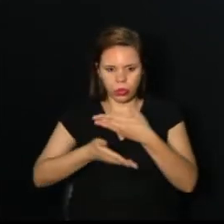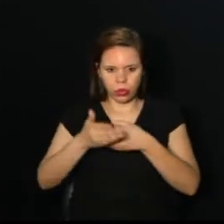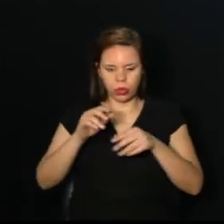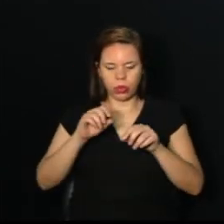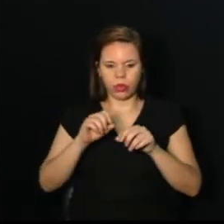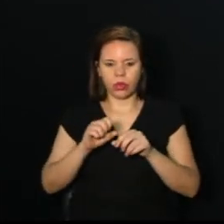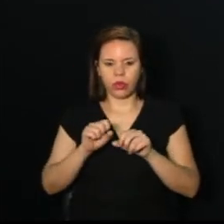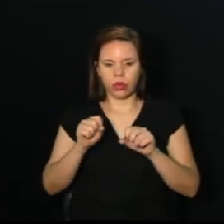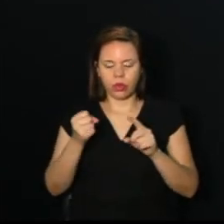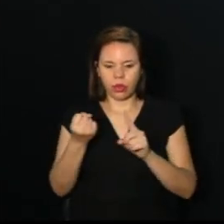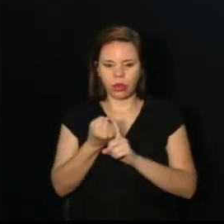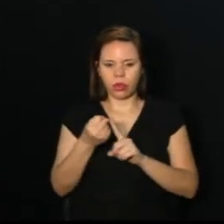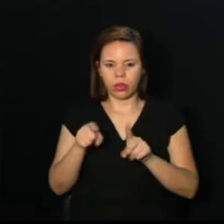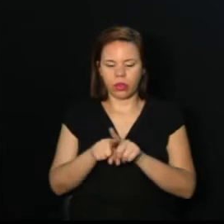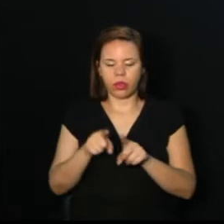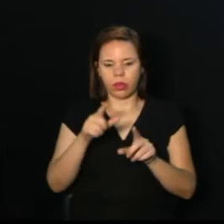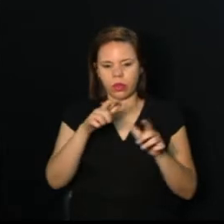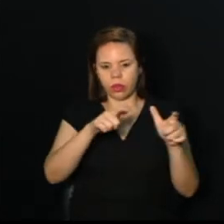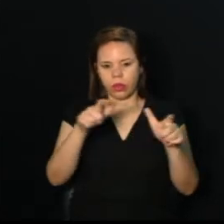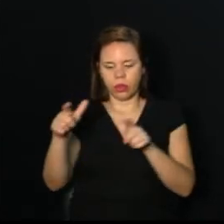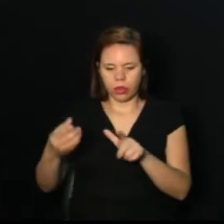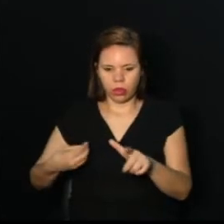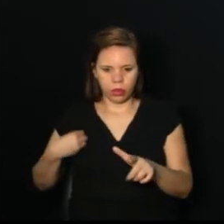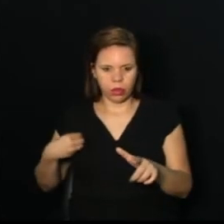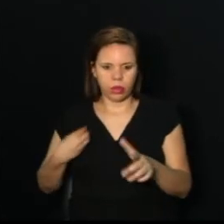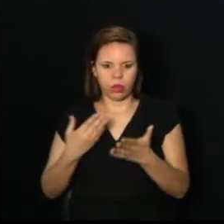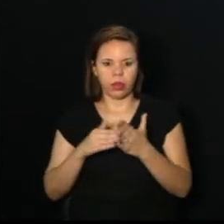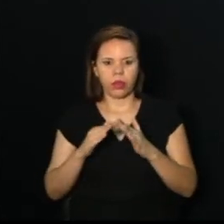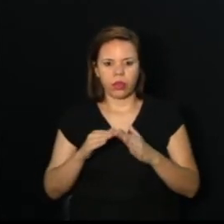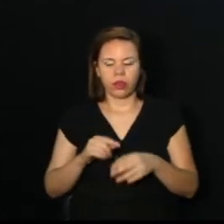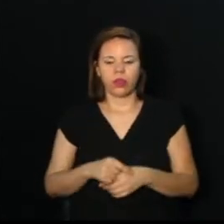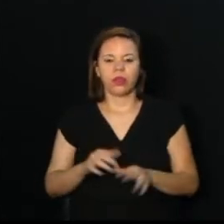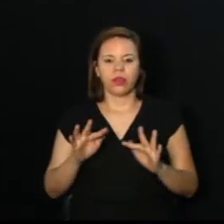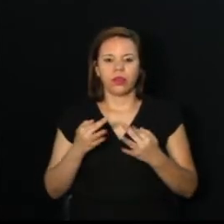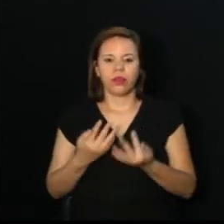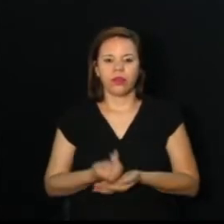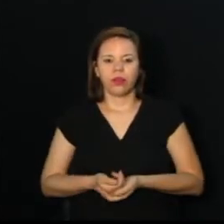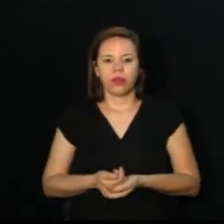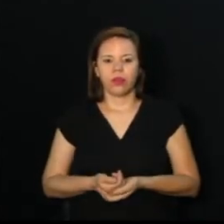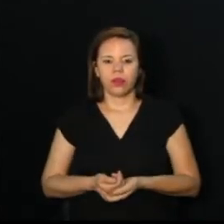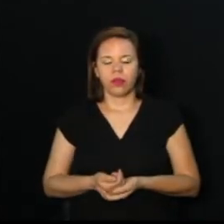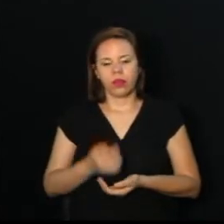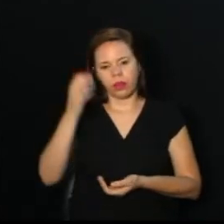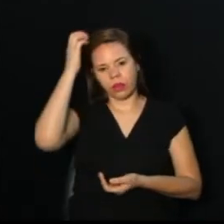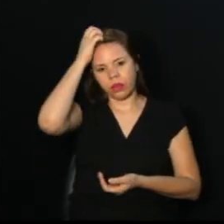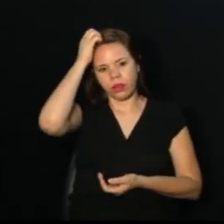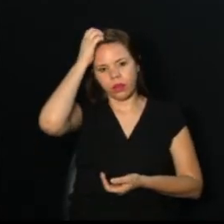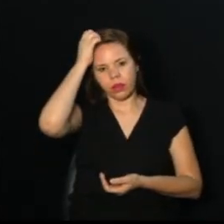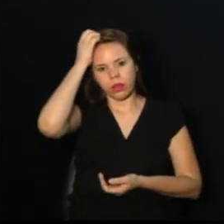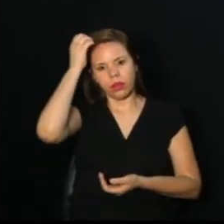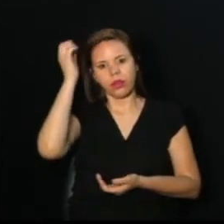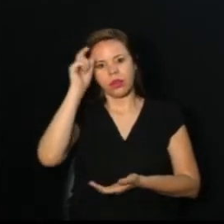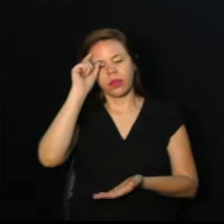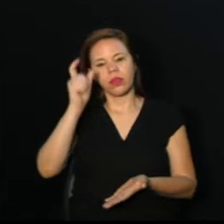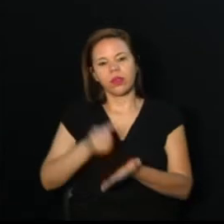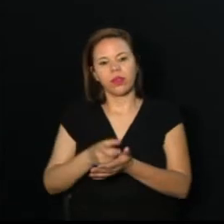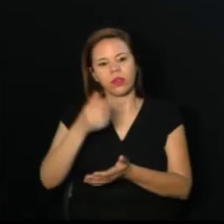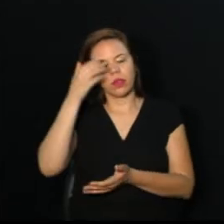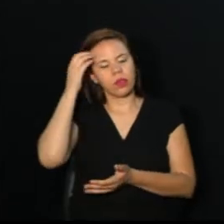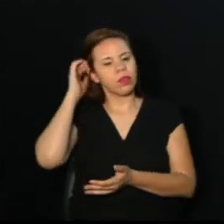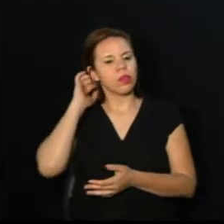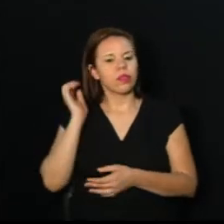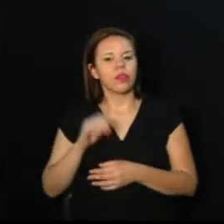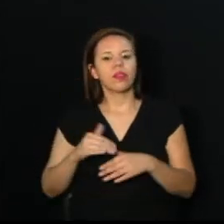ao ambiente, principalmente escolar e familiar. Na dislexia, então,